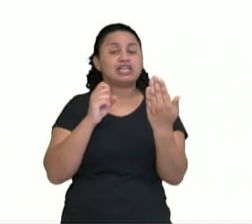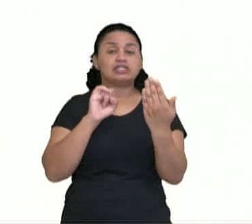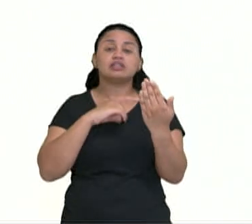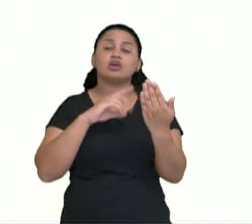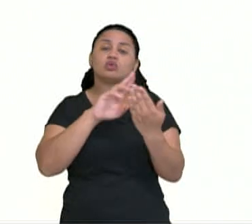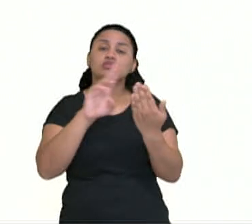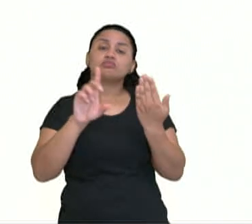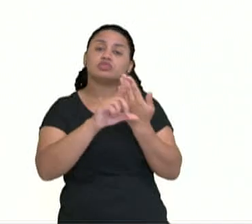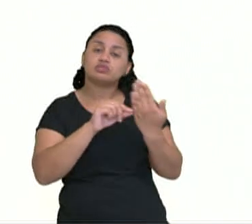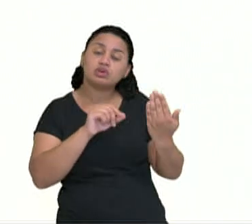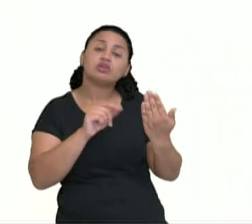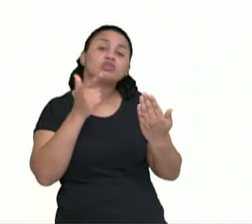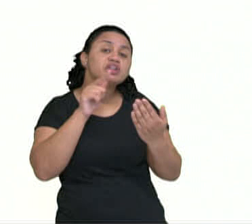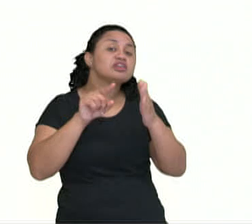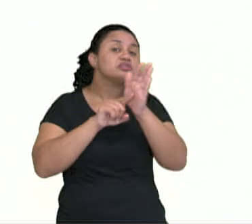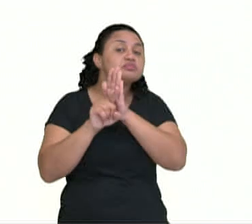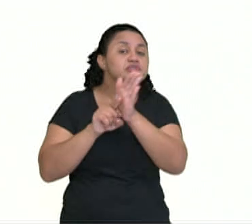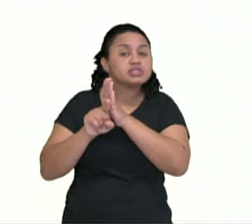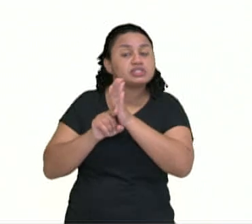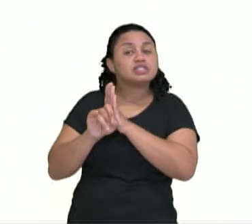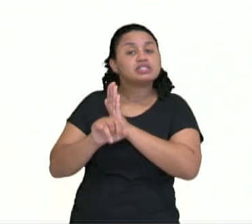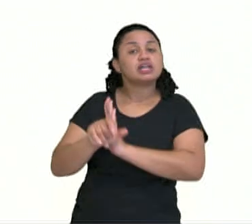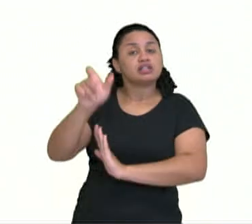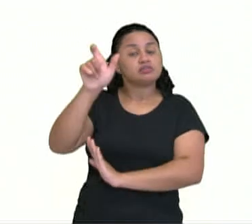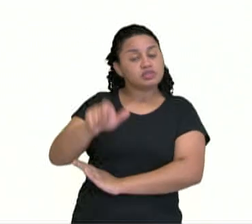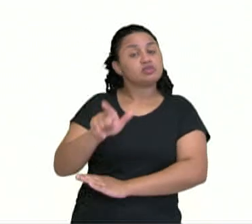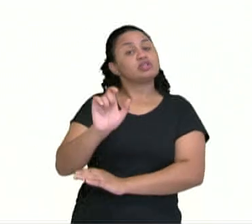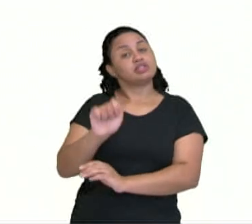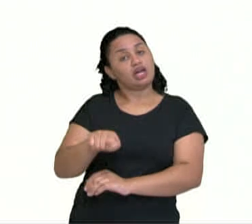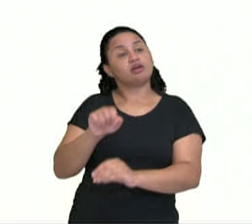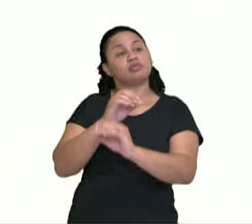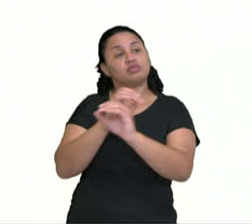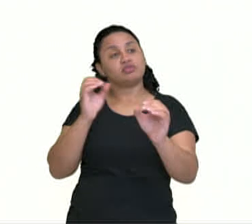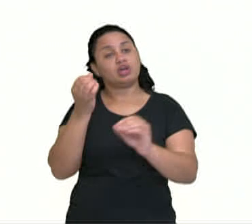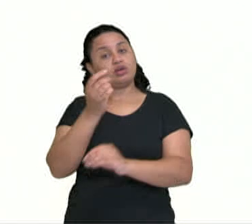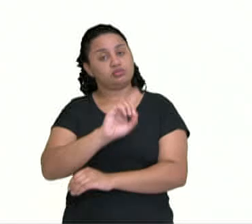notícia, você consegue investigar se aquela pessoa é confiável ou não.